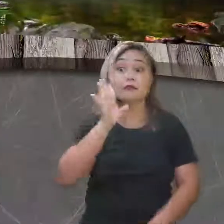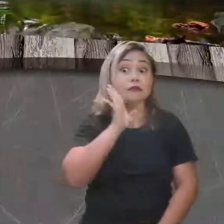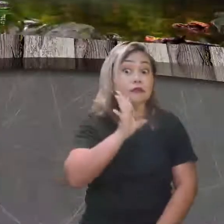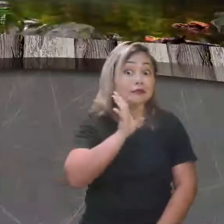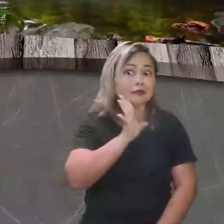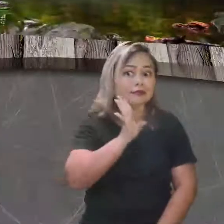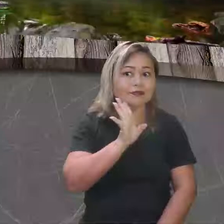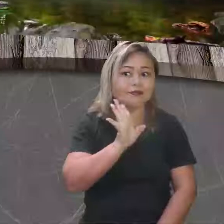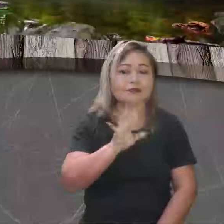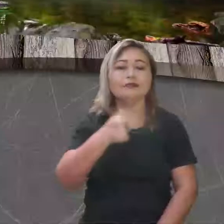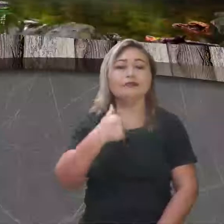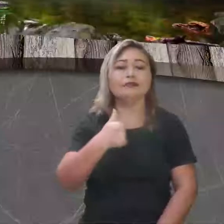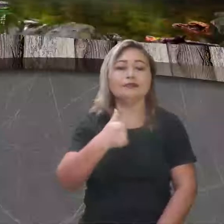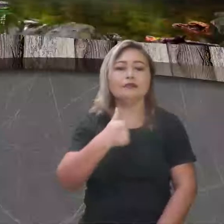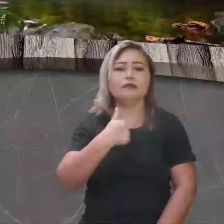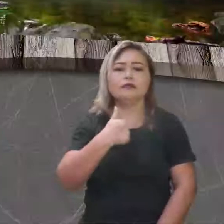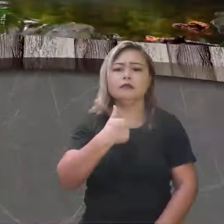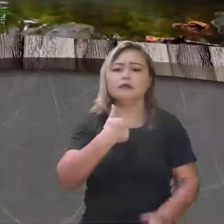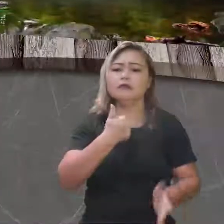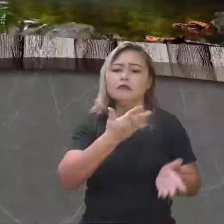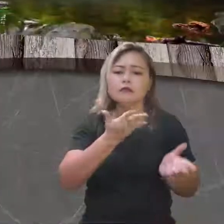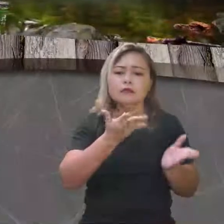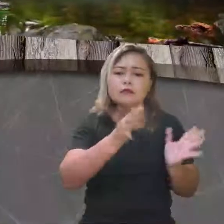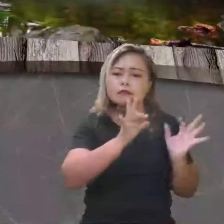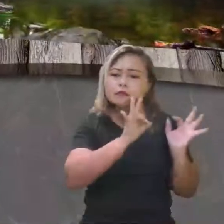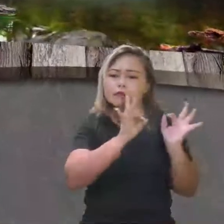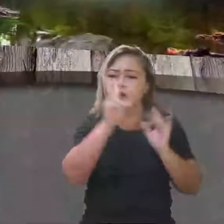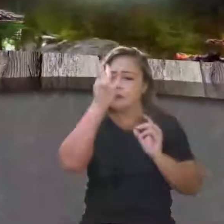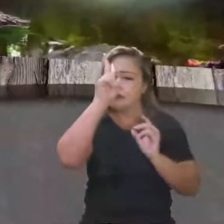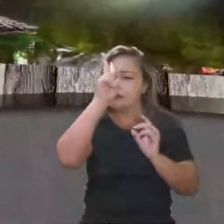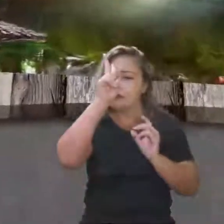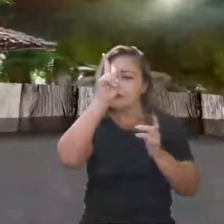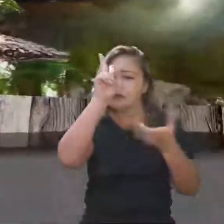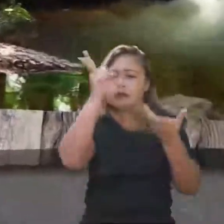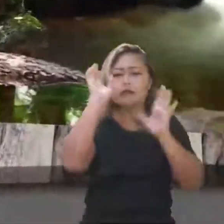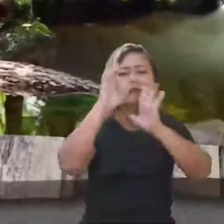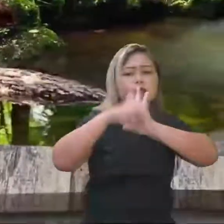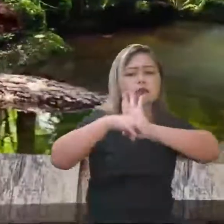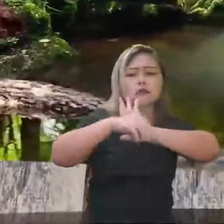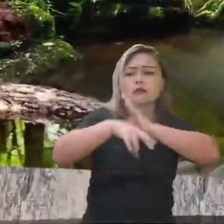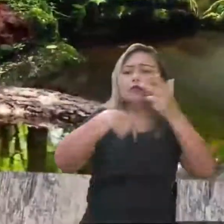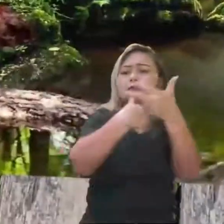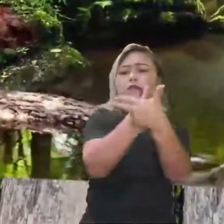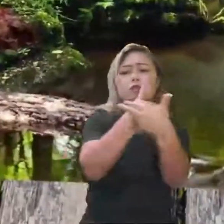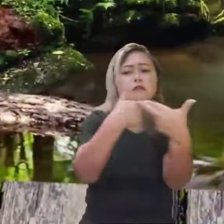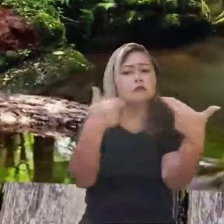legal, tá? Curtinho história, mas que traz vários conceitos.